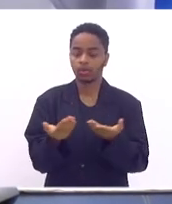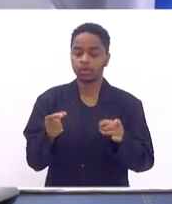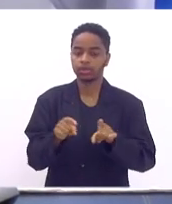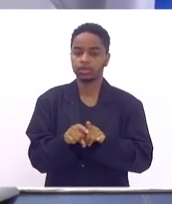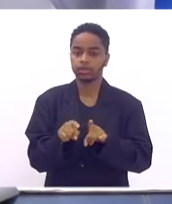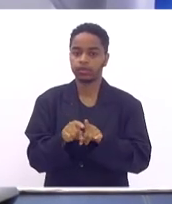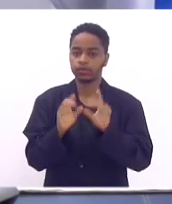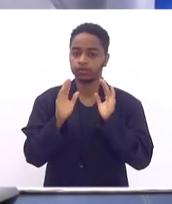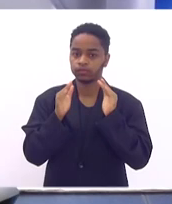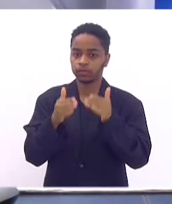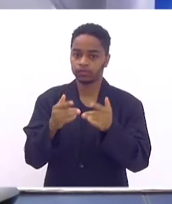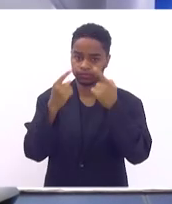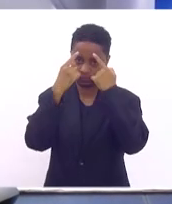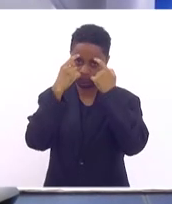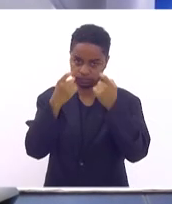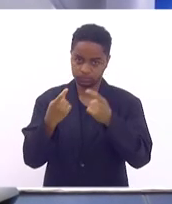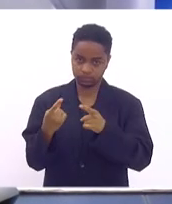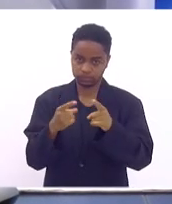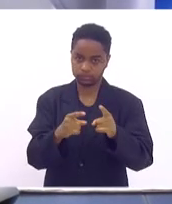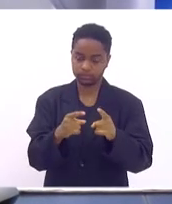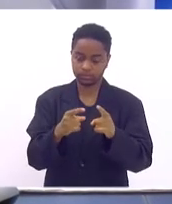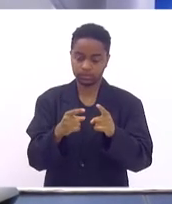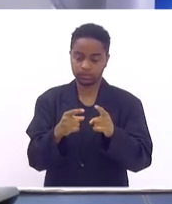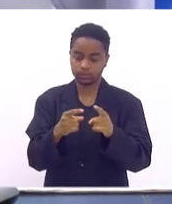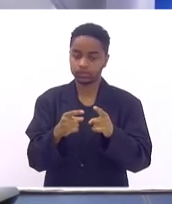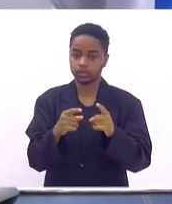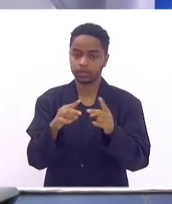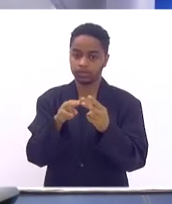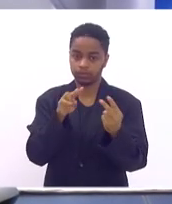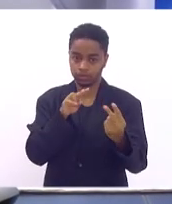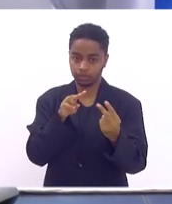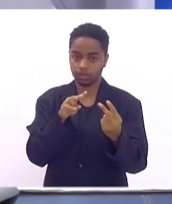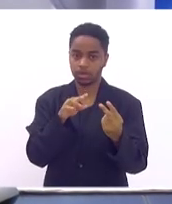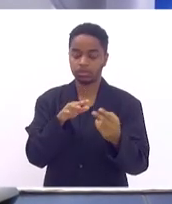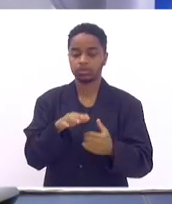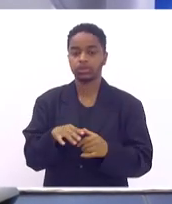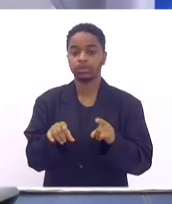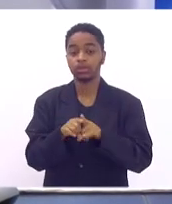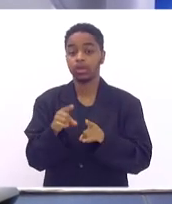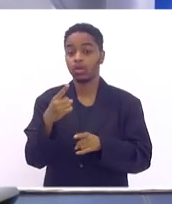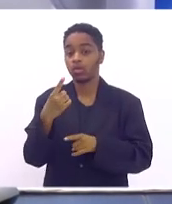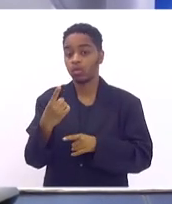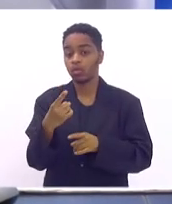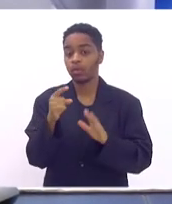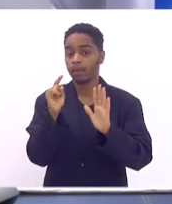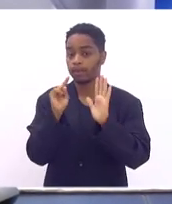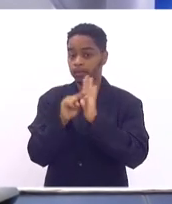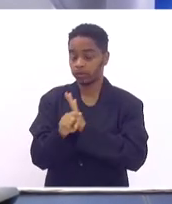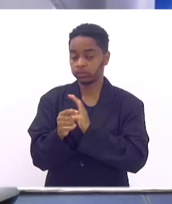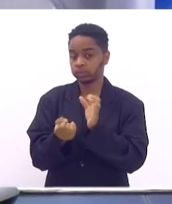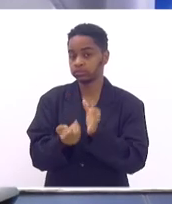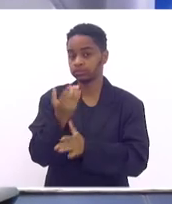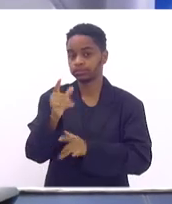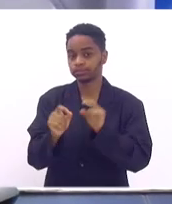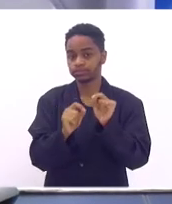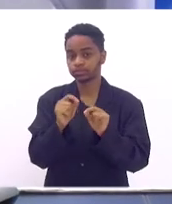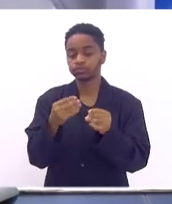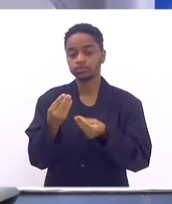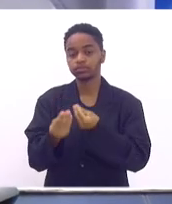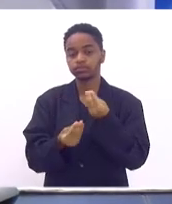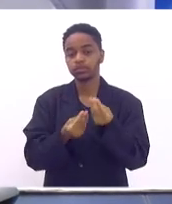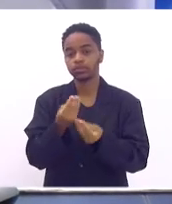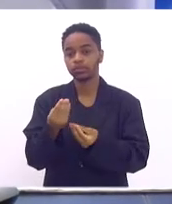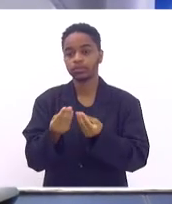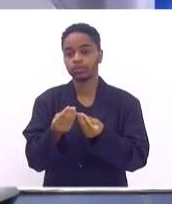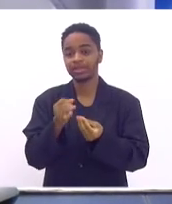CPI dos crimes cibernéticos. E uma das questões que surgiu ao longo desse debate é a necessidade ou não